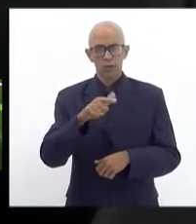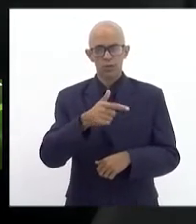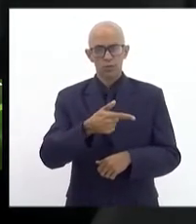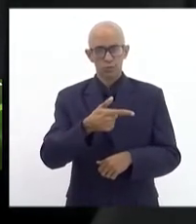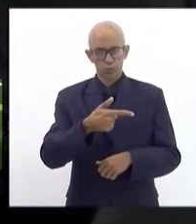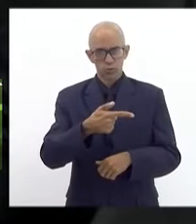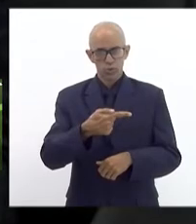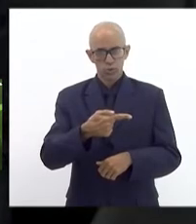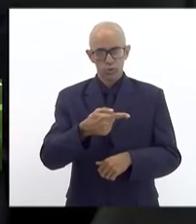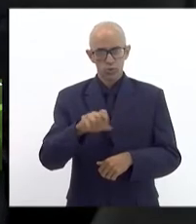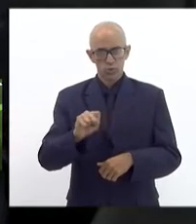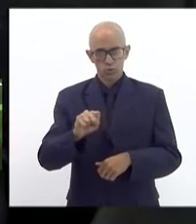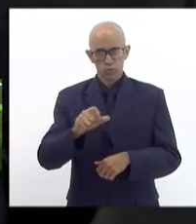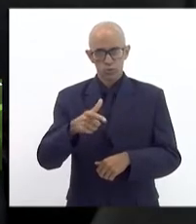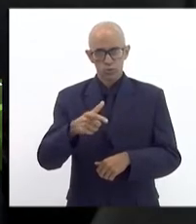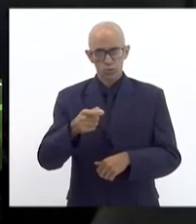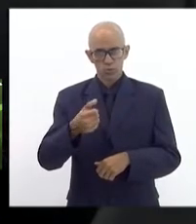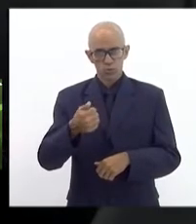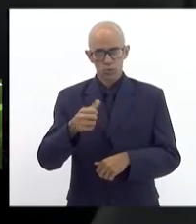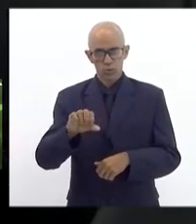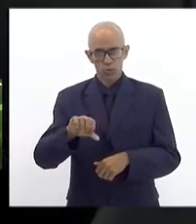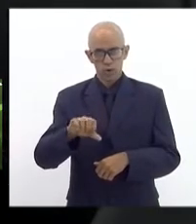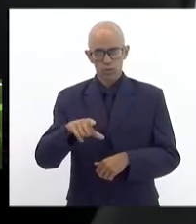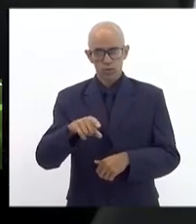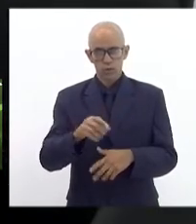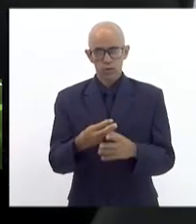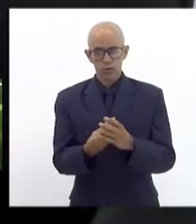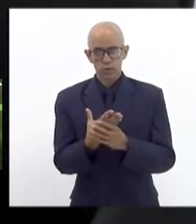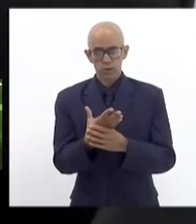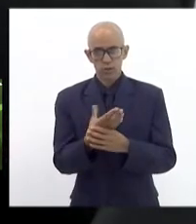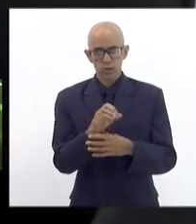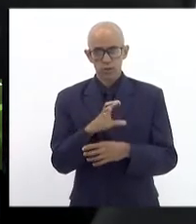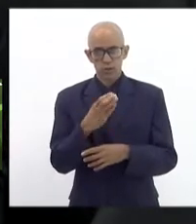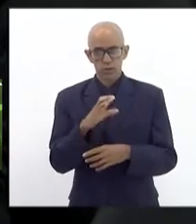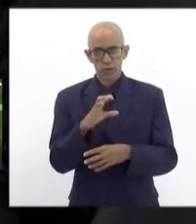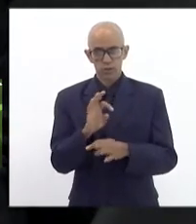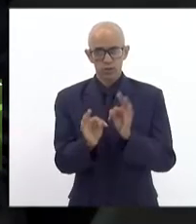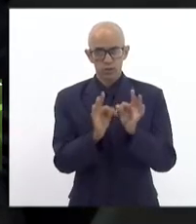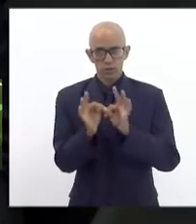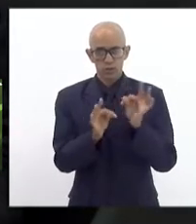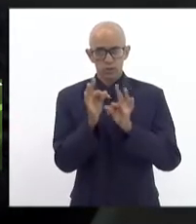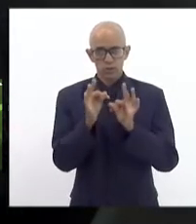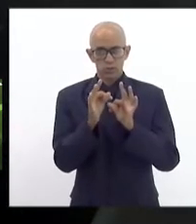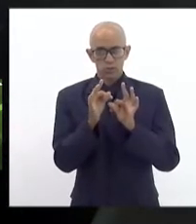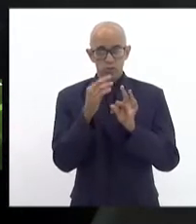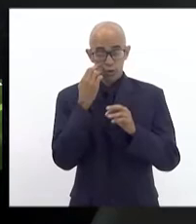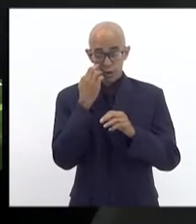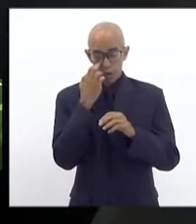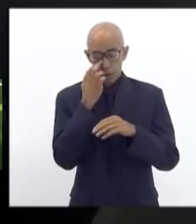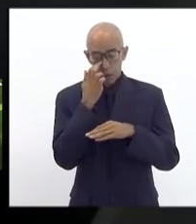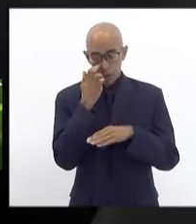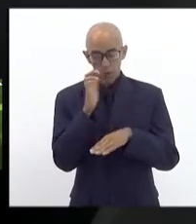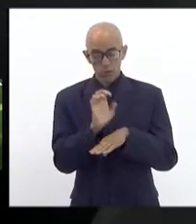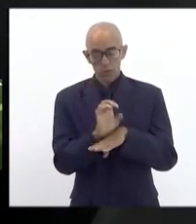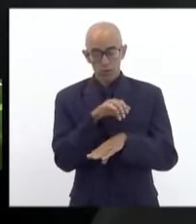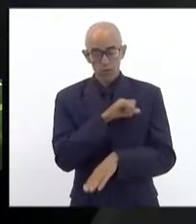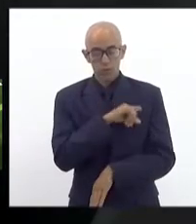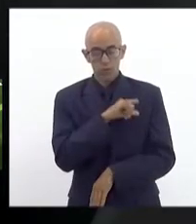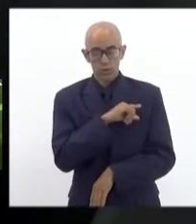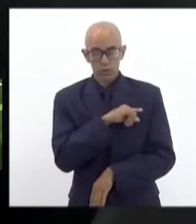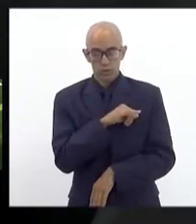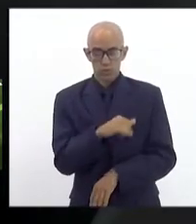2019, que institui o Sistema Estadual de Ciência, Tecnologia e Inovação do Estado do Rio de